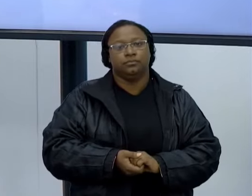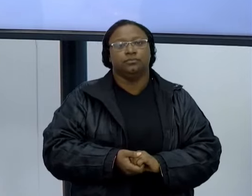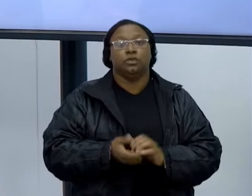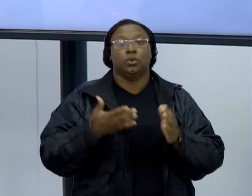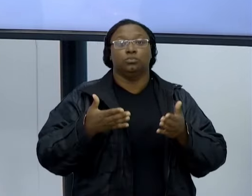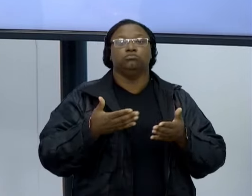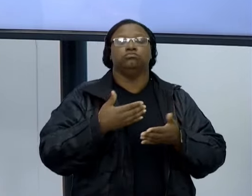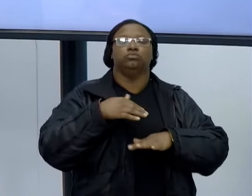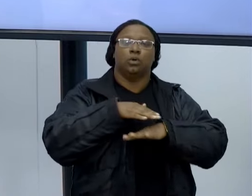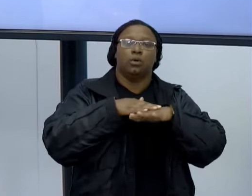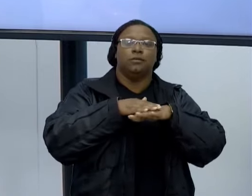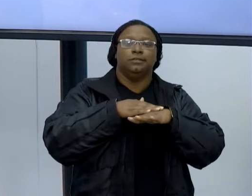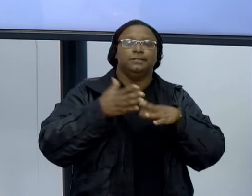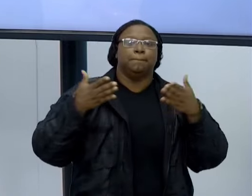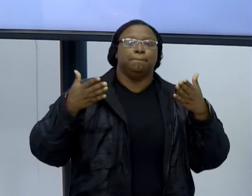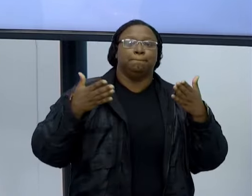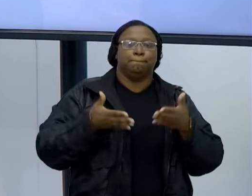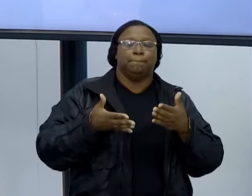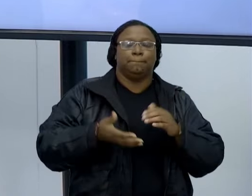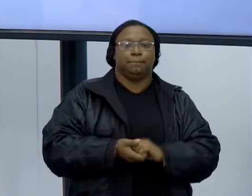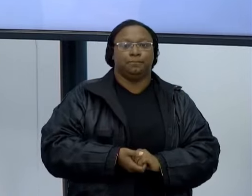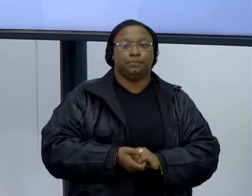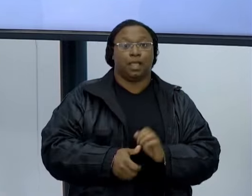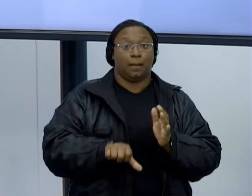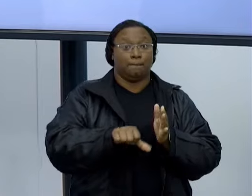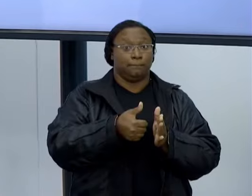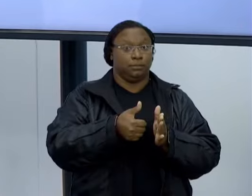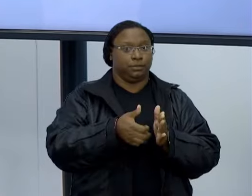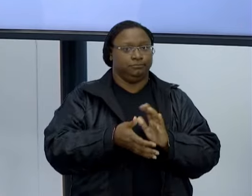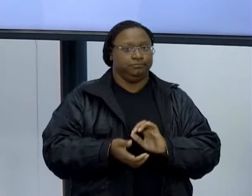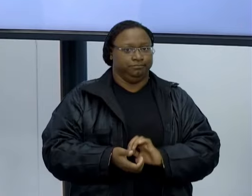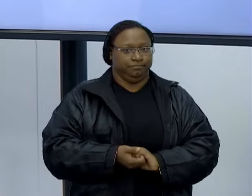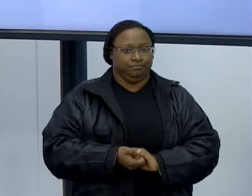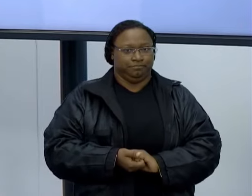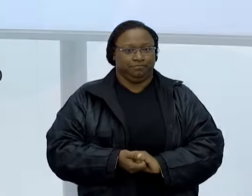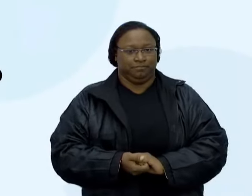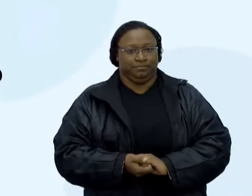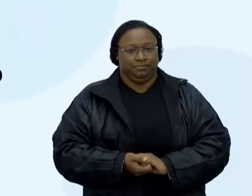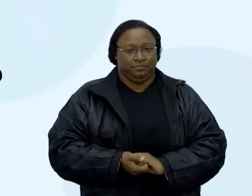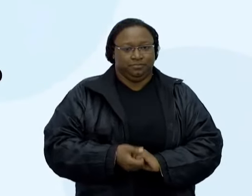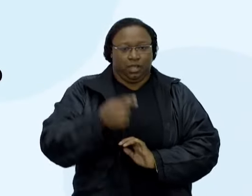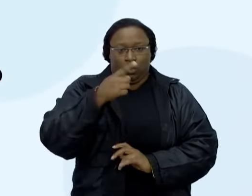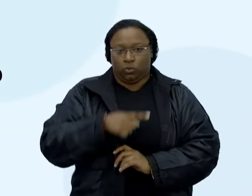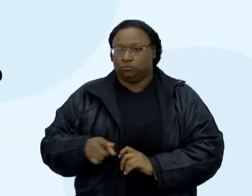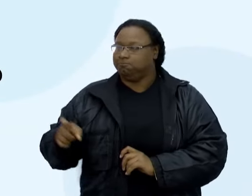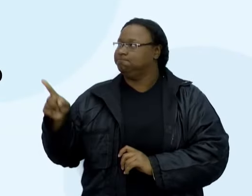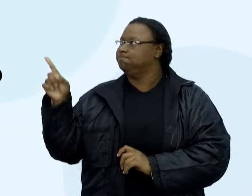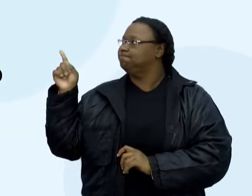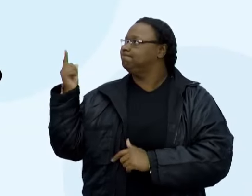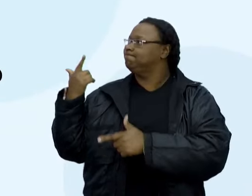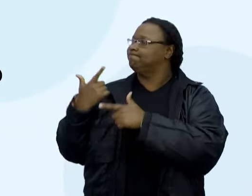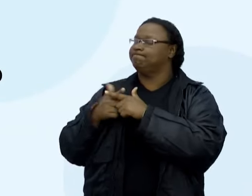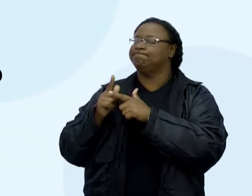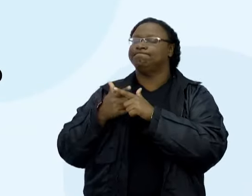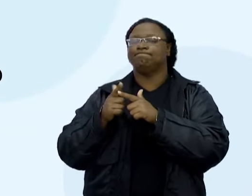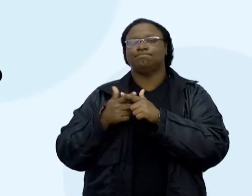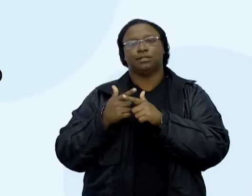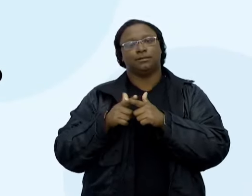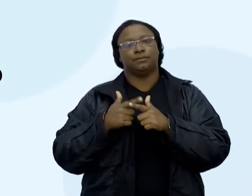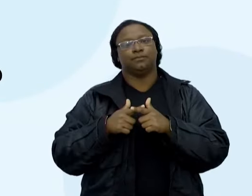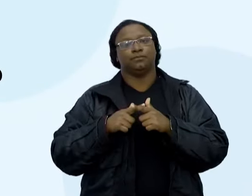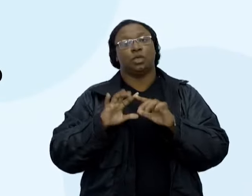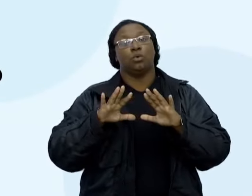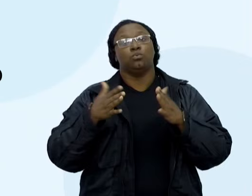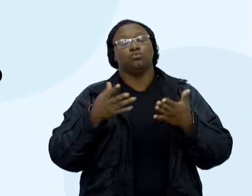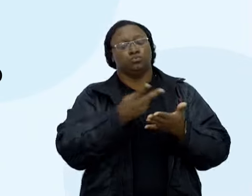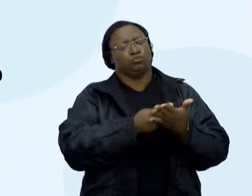comentar hoje. Primeiro, para começo de conversa, olha lá. Primeiro problema que a gente teve é o seguinte: quando eu